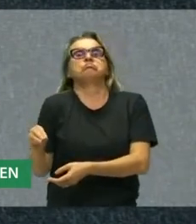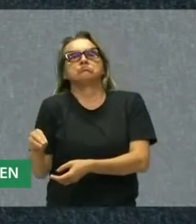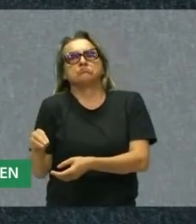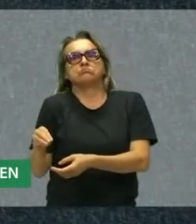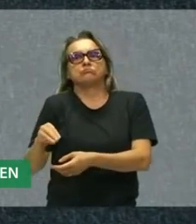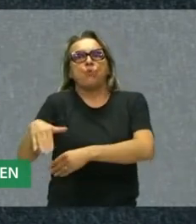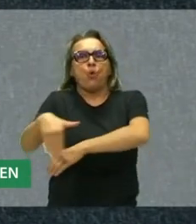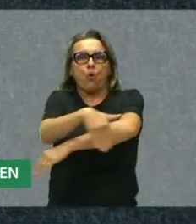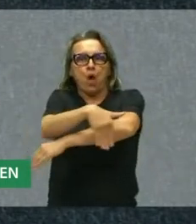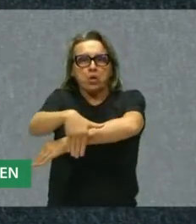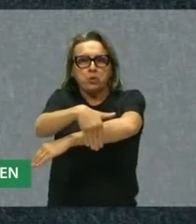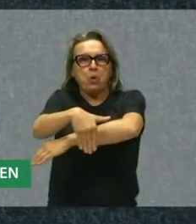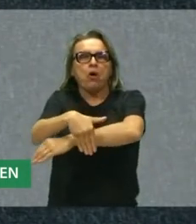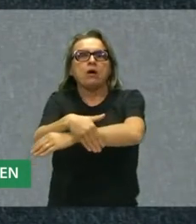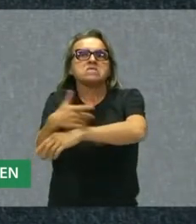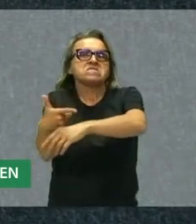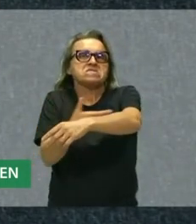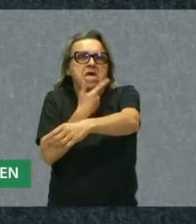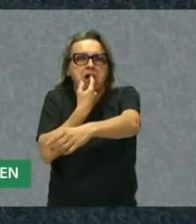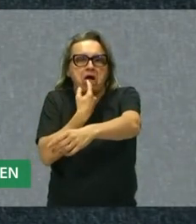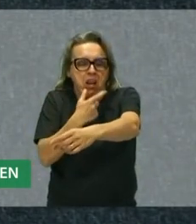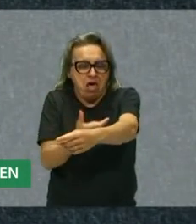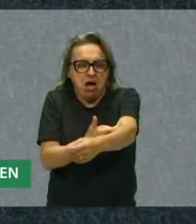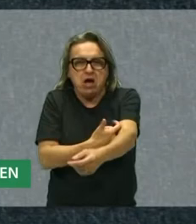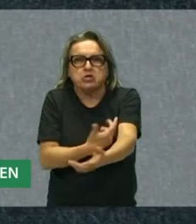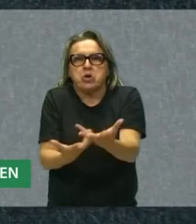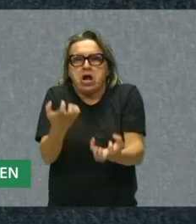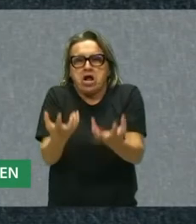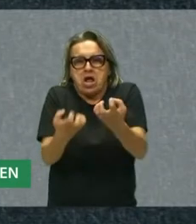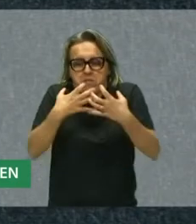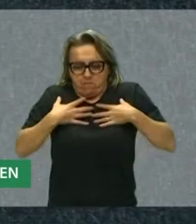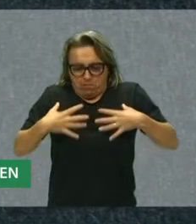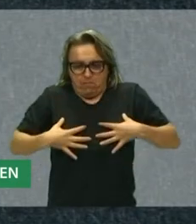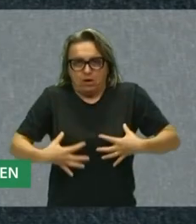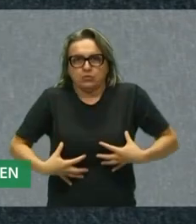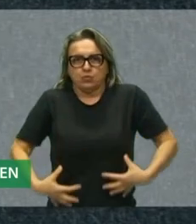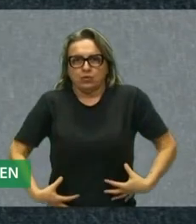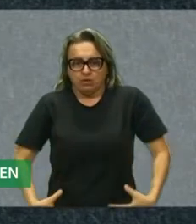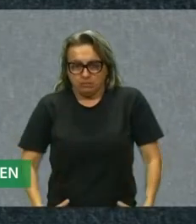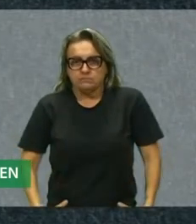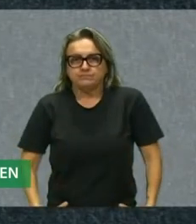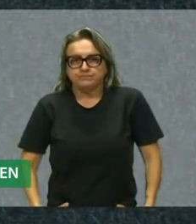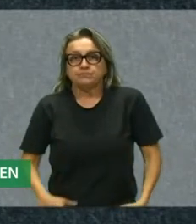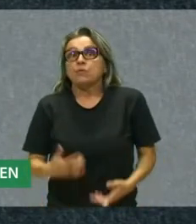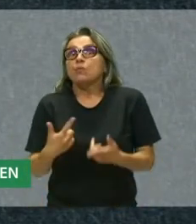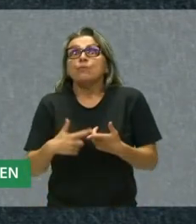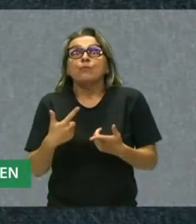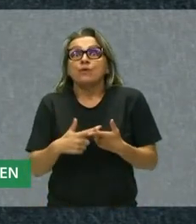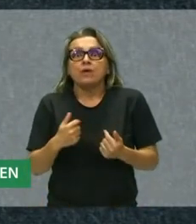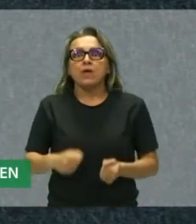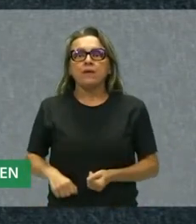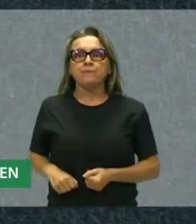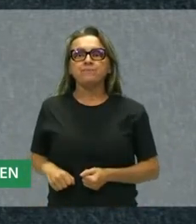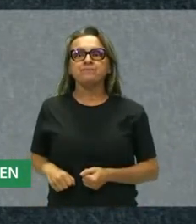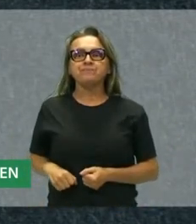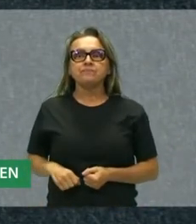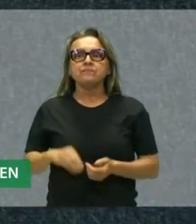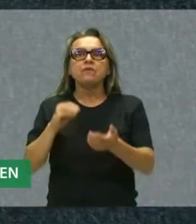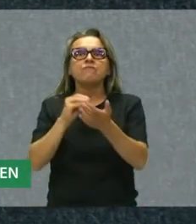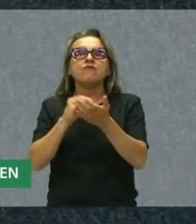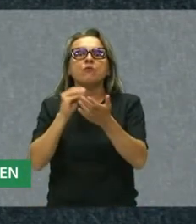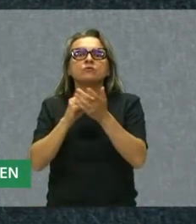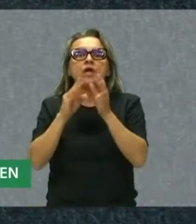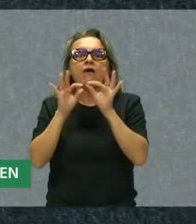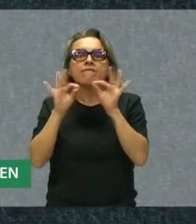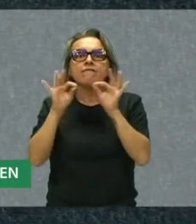levar ponto, várias queimaduras pelo corpo, e porque eles não achavam um fio de costura para o meu dedo. E eu